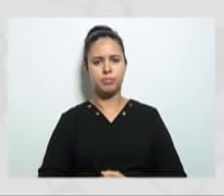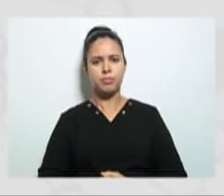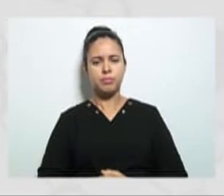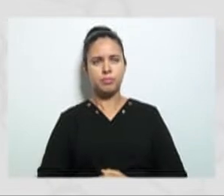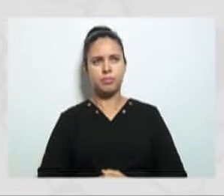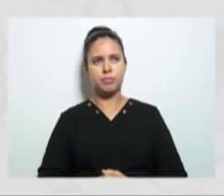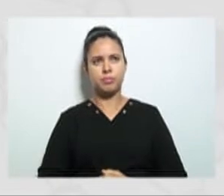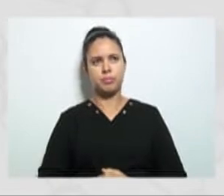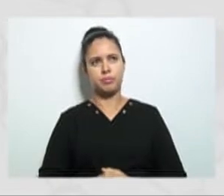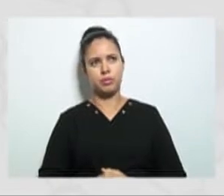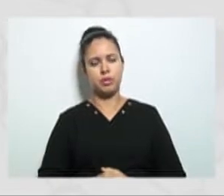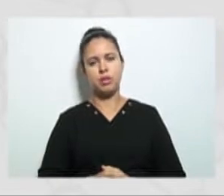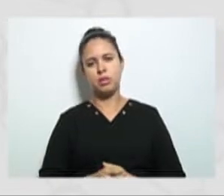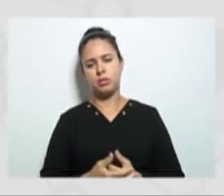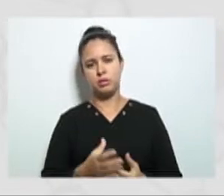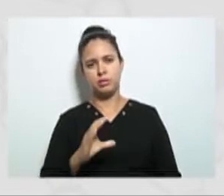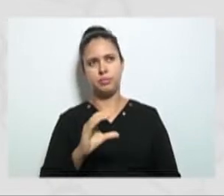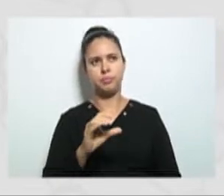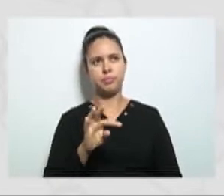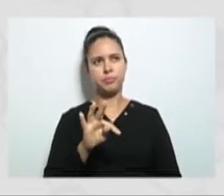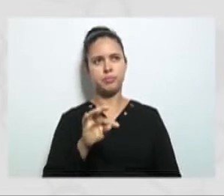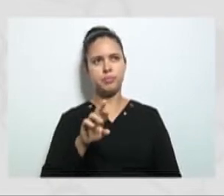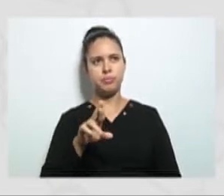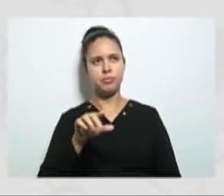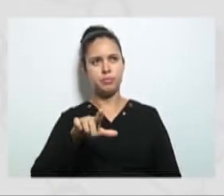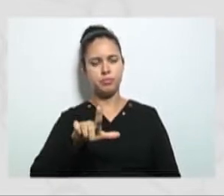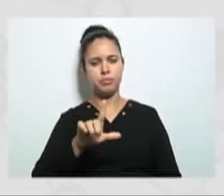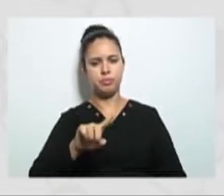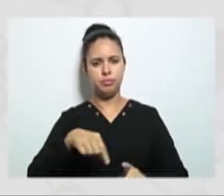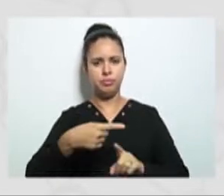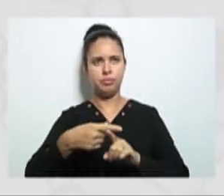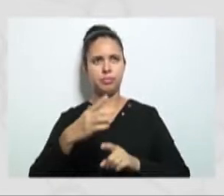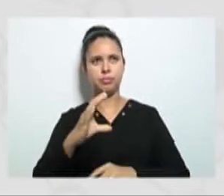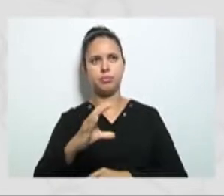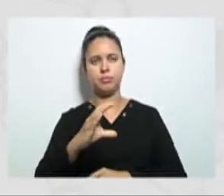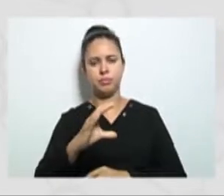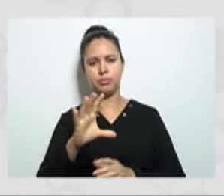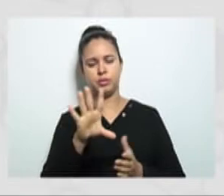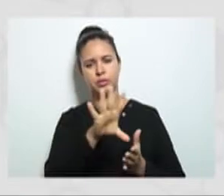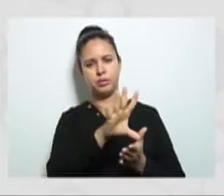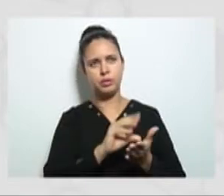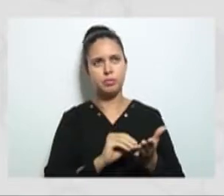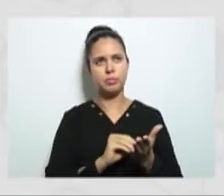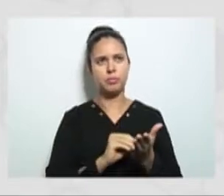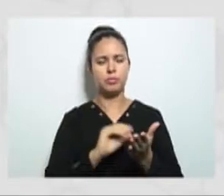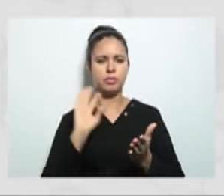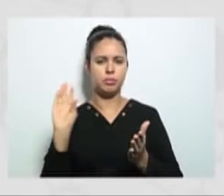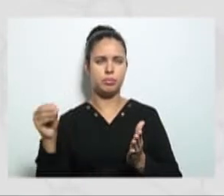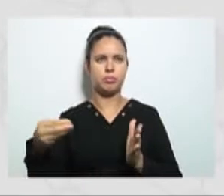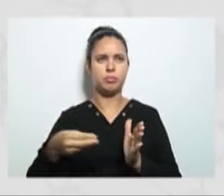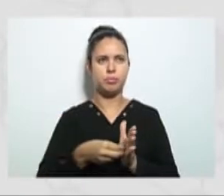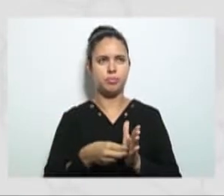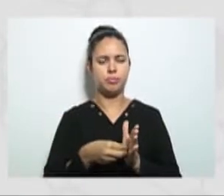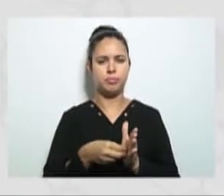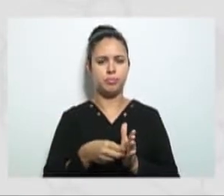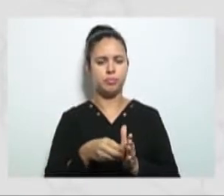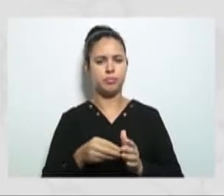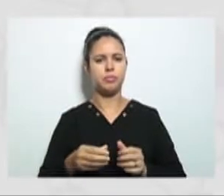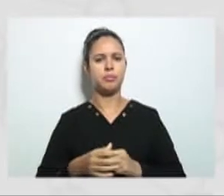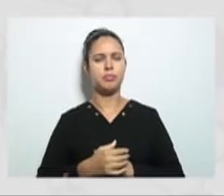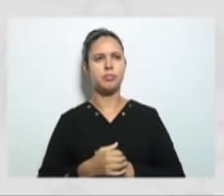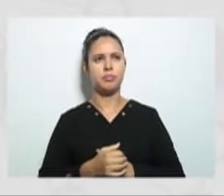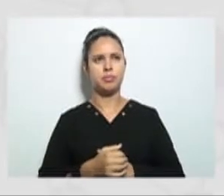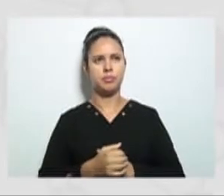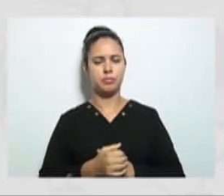ó, Ctrl+C, Ctrl+V, Ctrl+X, quando vocês estiverem fazendo lá o relatório de estágio, vocês vão passar pra gente, porque eu